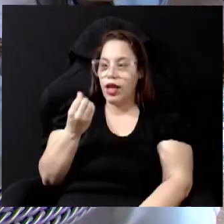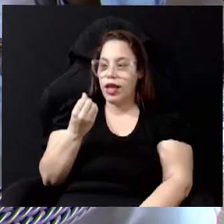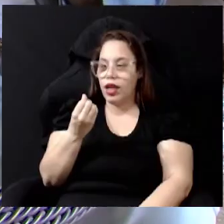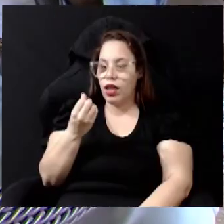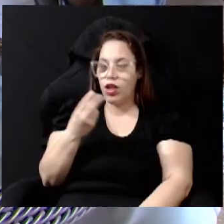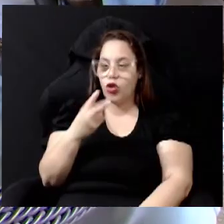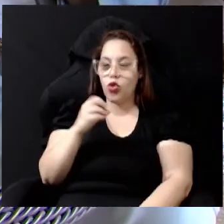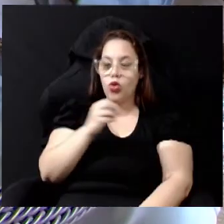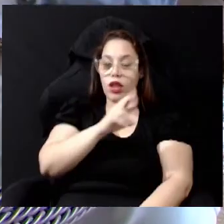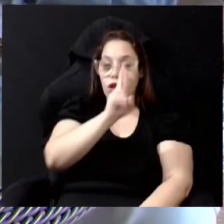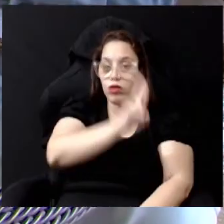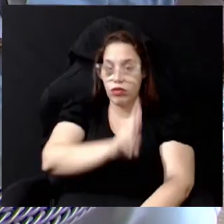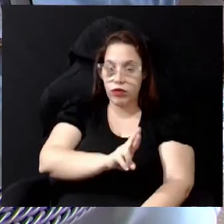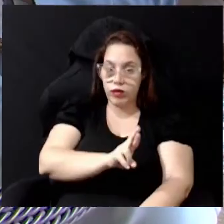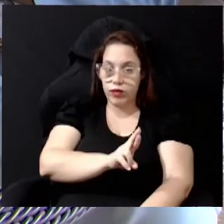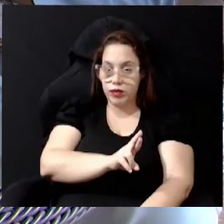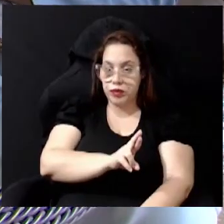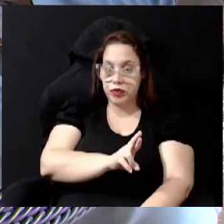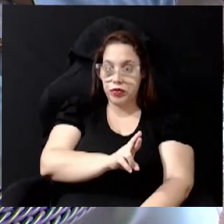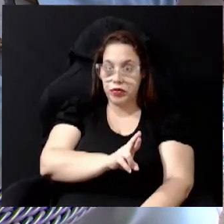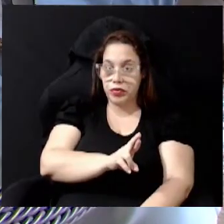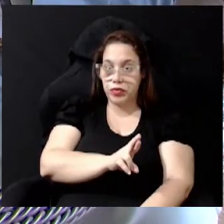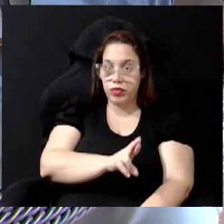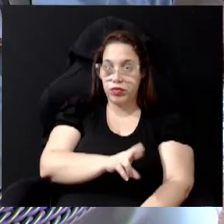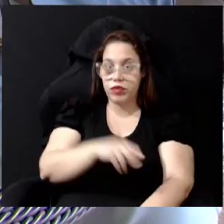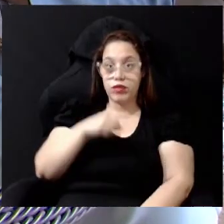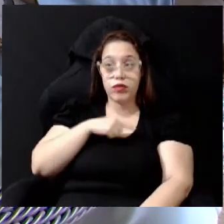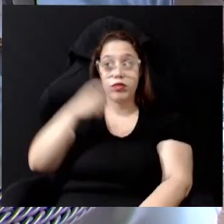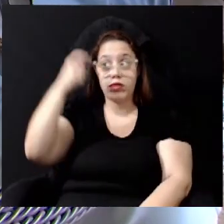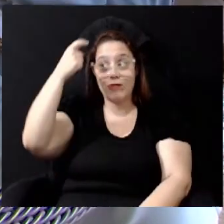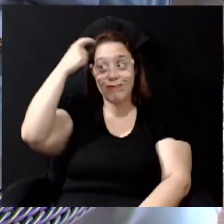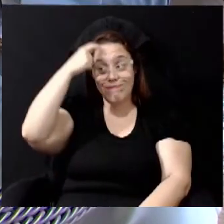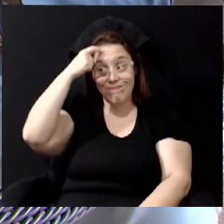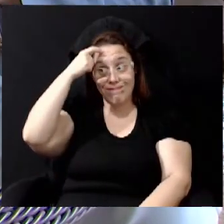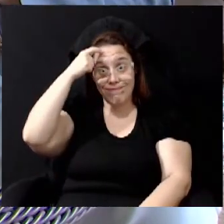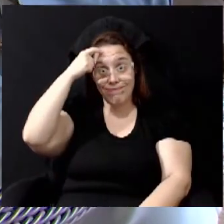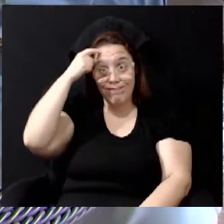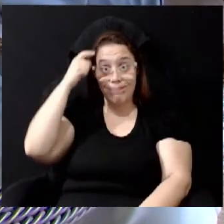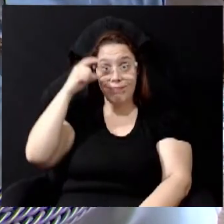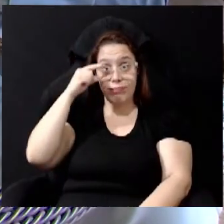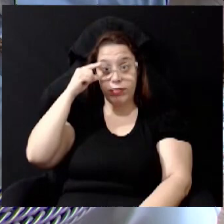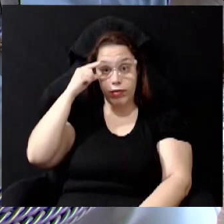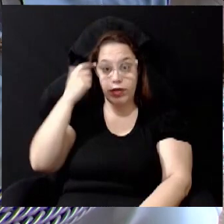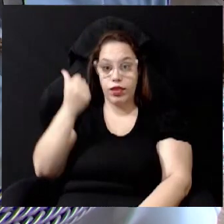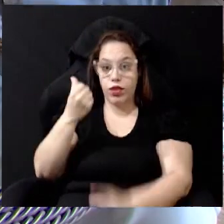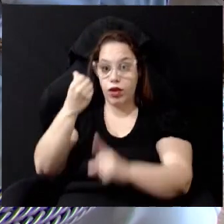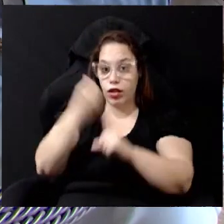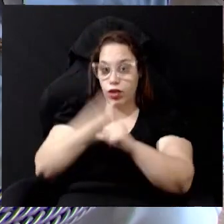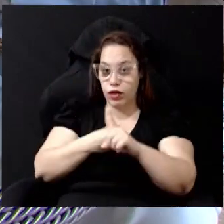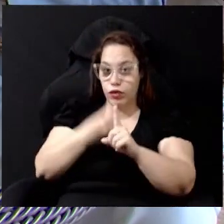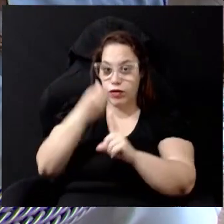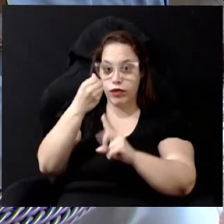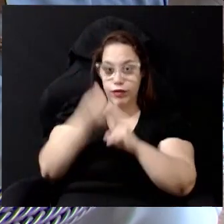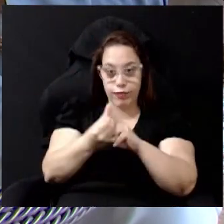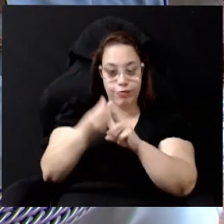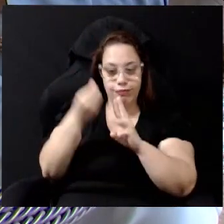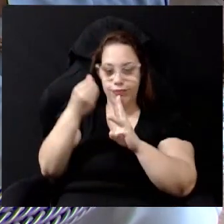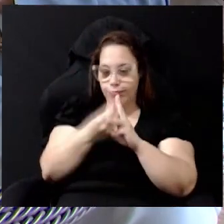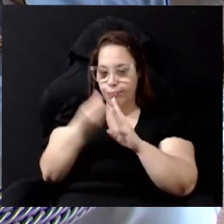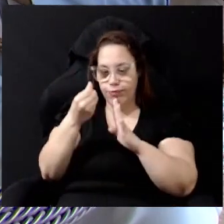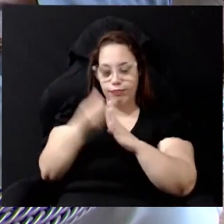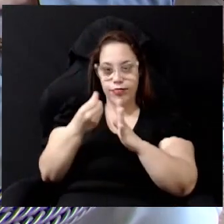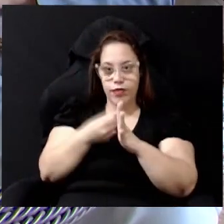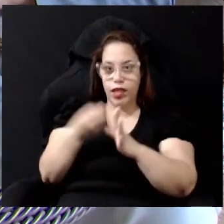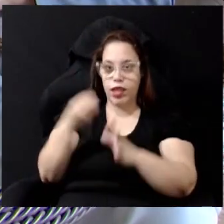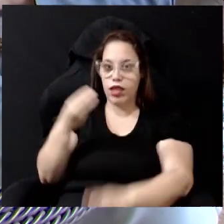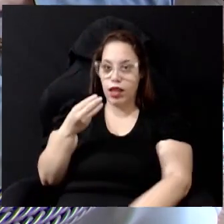Seis Uhum. prestações de R$ 200. Ela tem que ter consciência que ela não, durante 6 meses, ela não vai ter o salário de R$ 3.000 líquido.